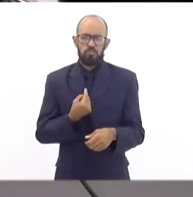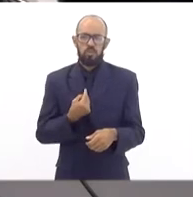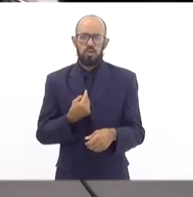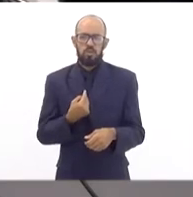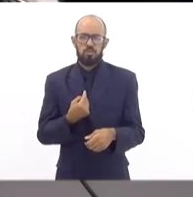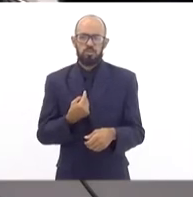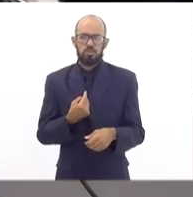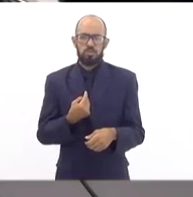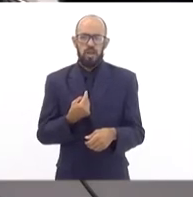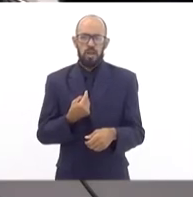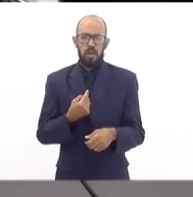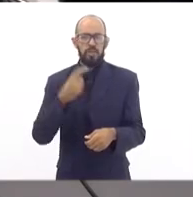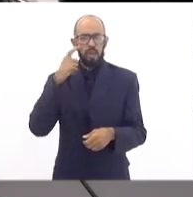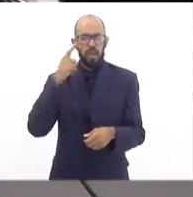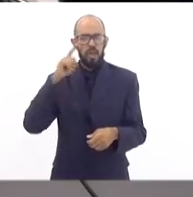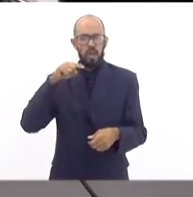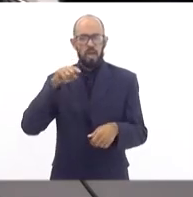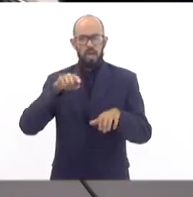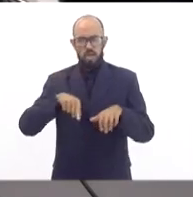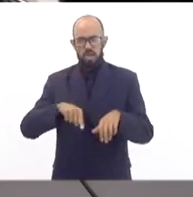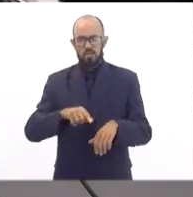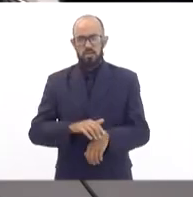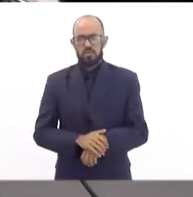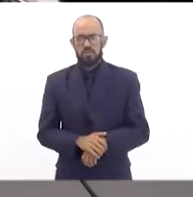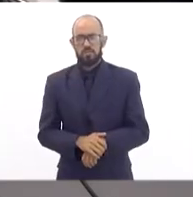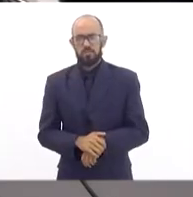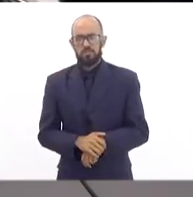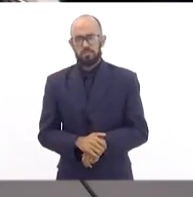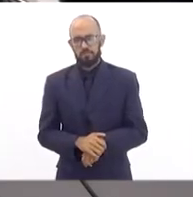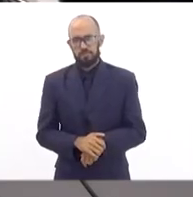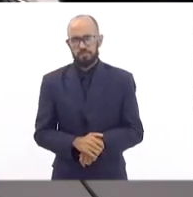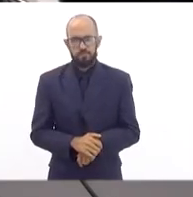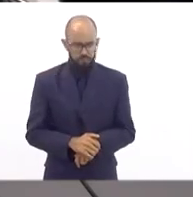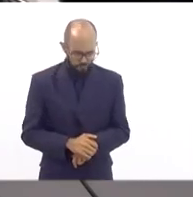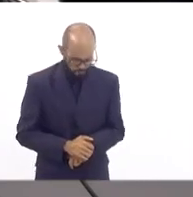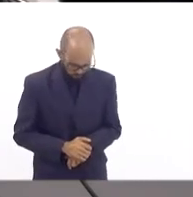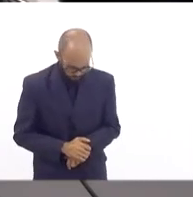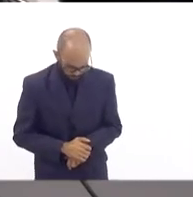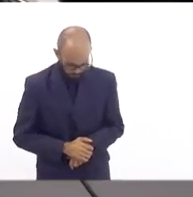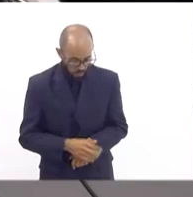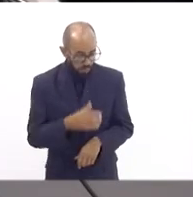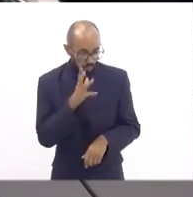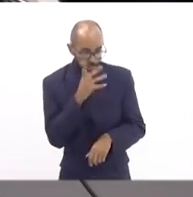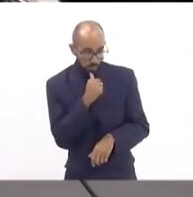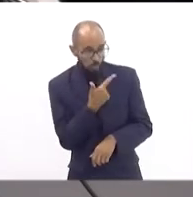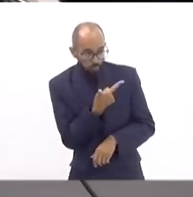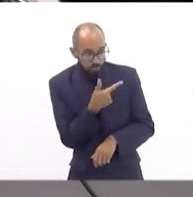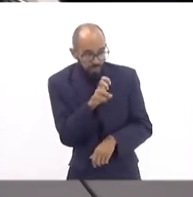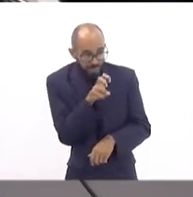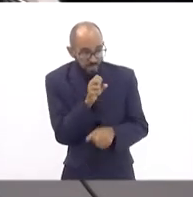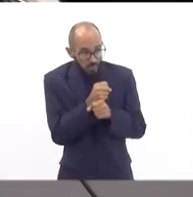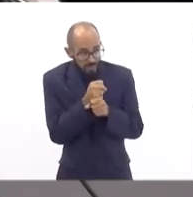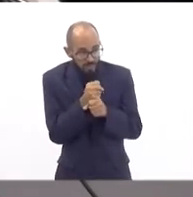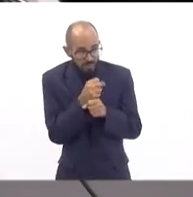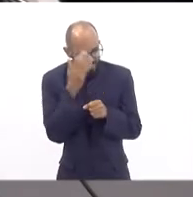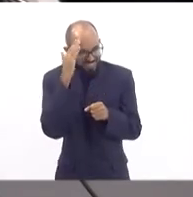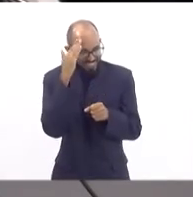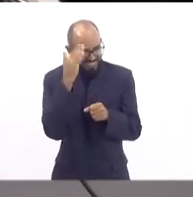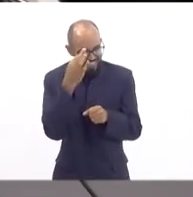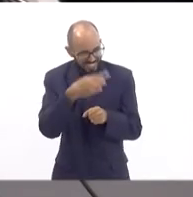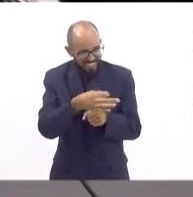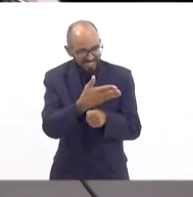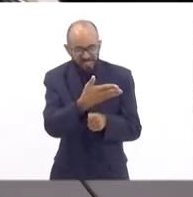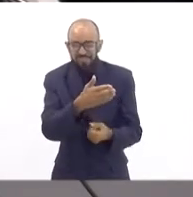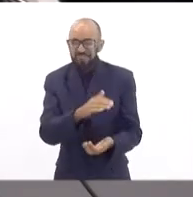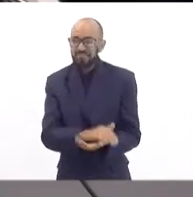O intuito é esse. E a questão de investimentos no sistema. Quase 25 anos para entender isso. Exatamente. Né? Quase 25 anos para entender isso. E investimentos no sistema. Então,